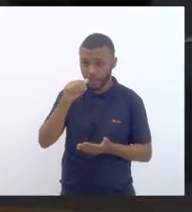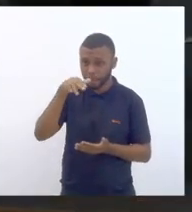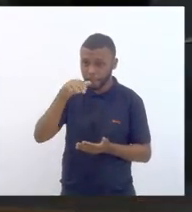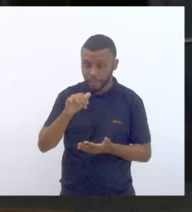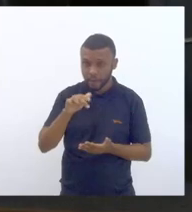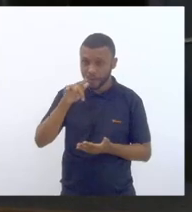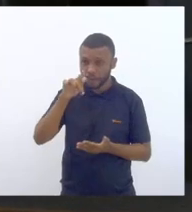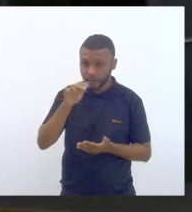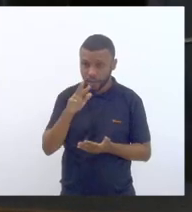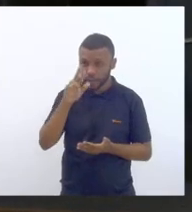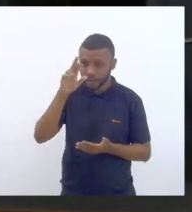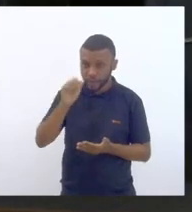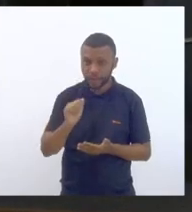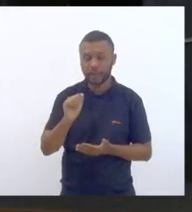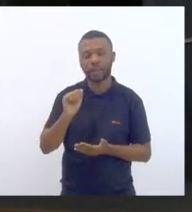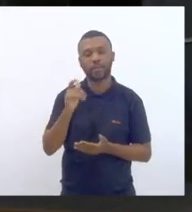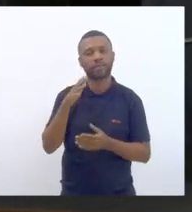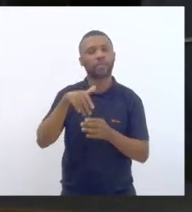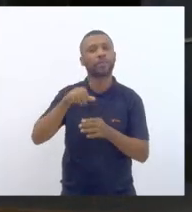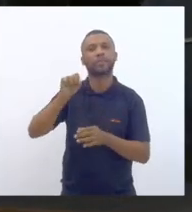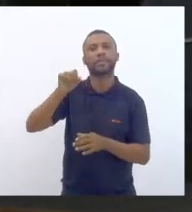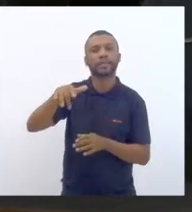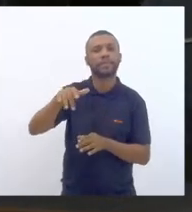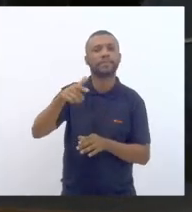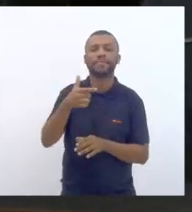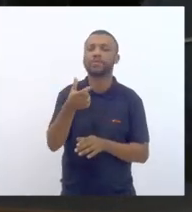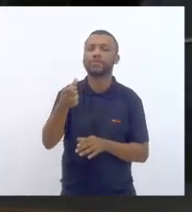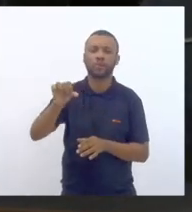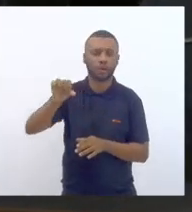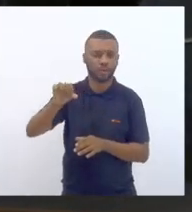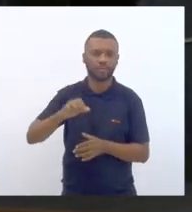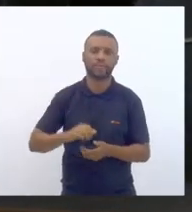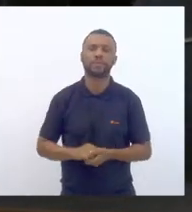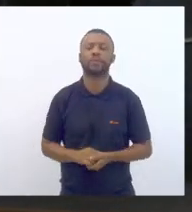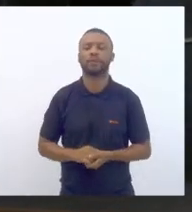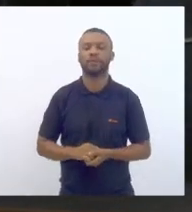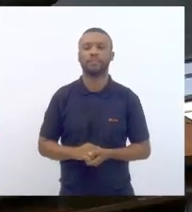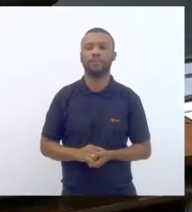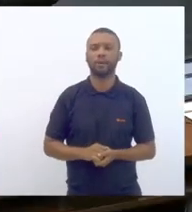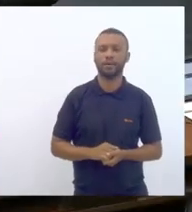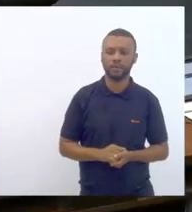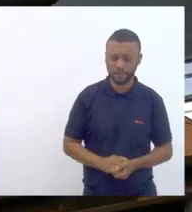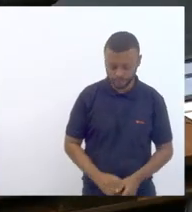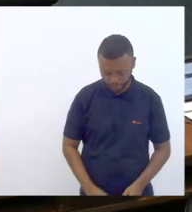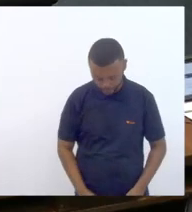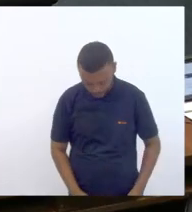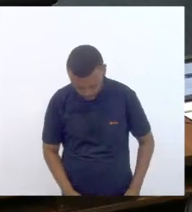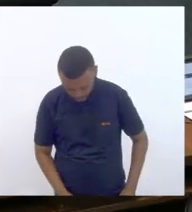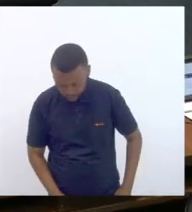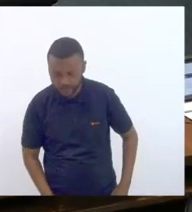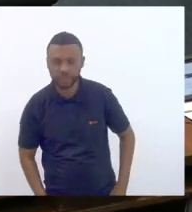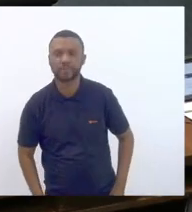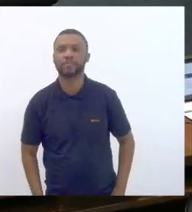Chiquinho da Mangueira votou sim, 29. Quem está sendo bom com você agora?